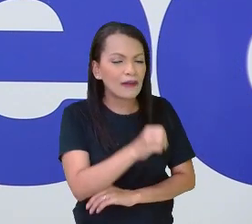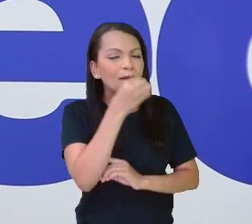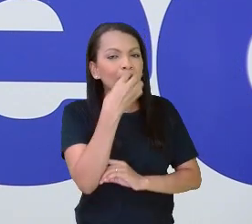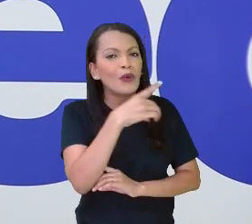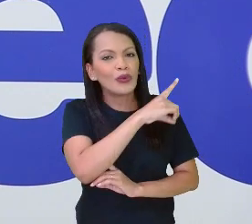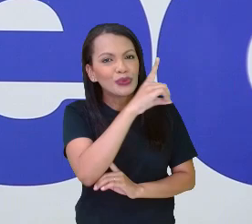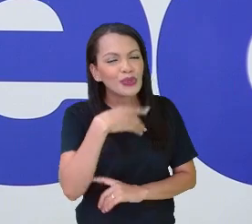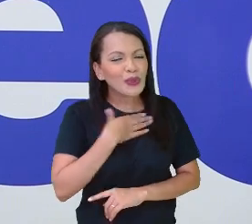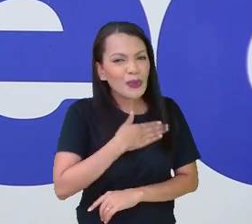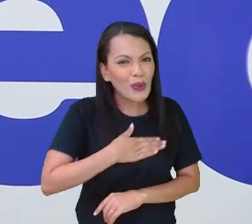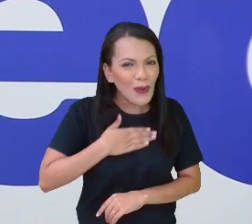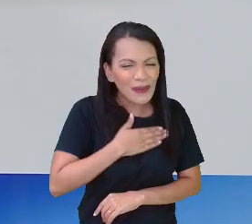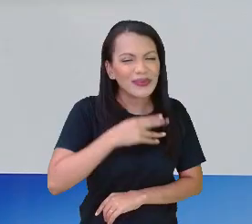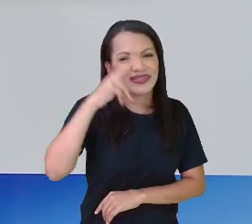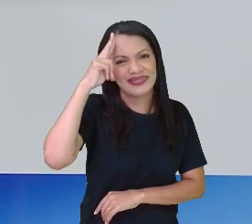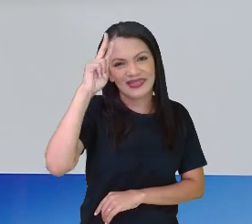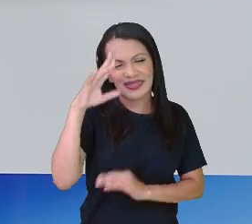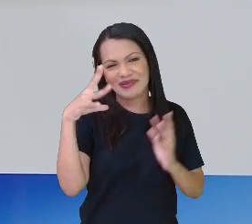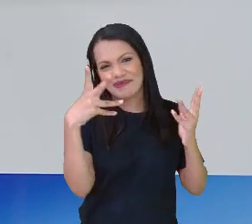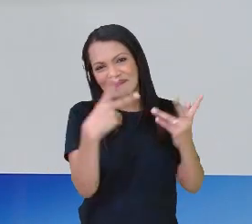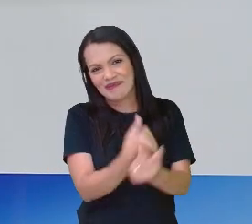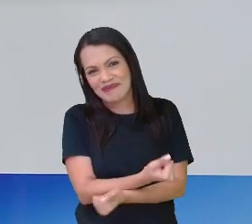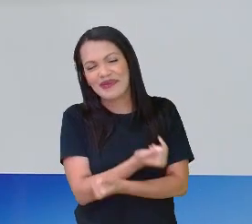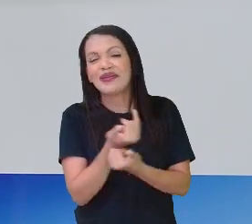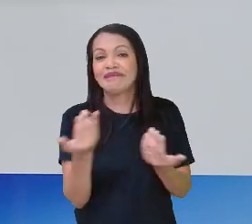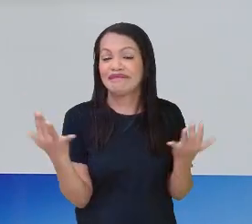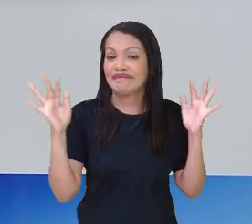ter gostado bastante da história. Maravilha. Então me